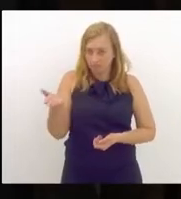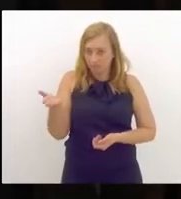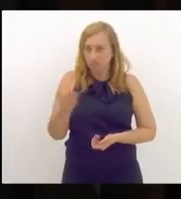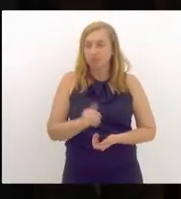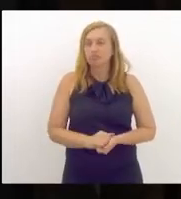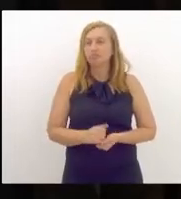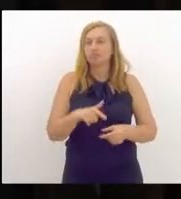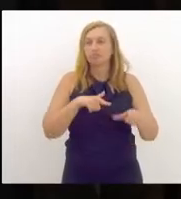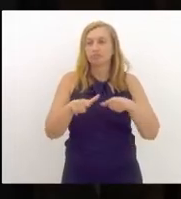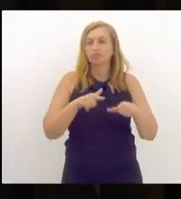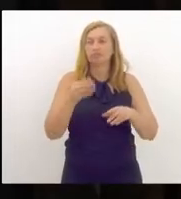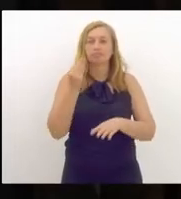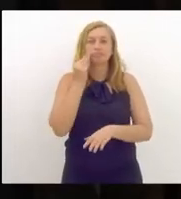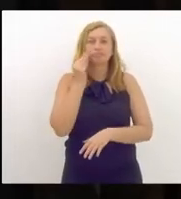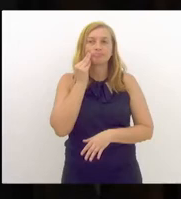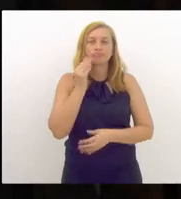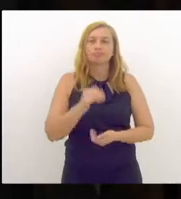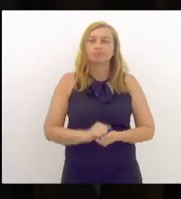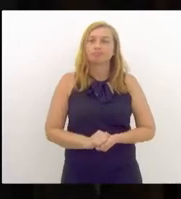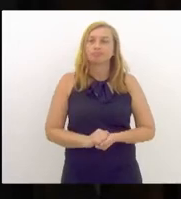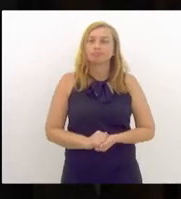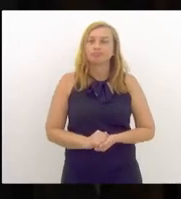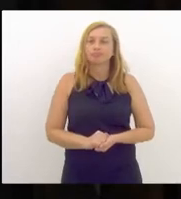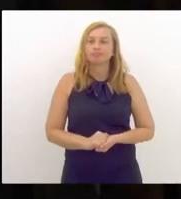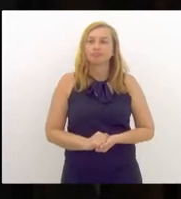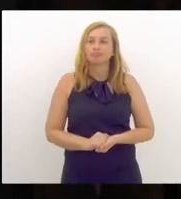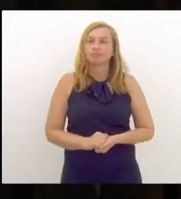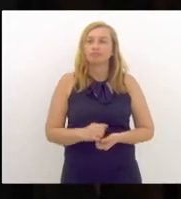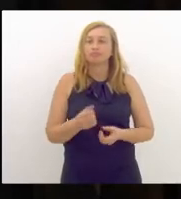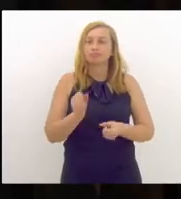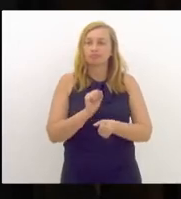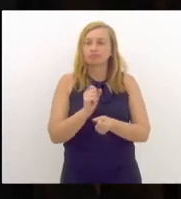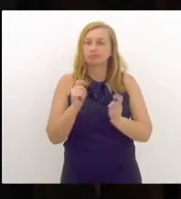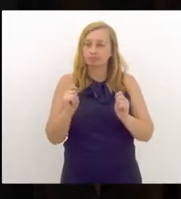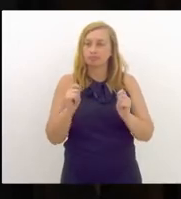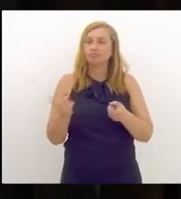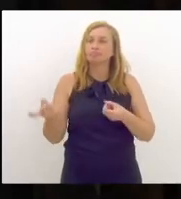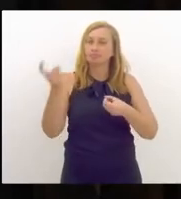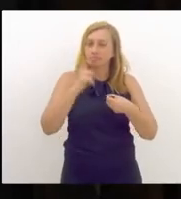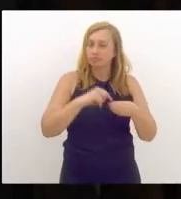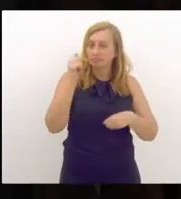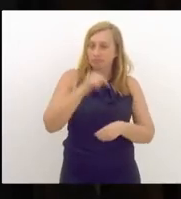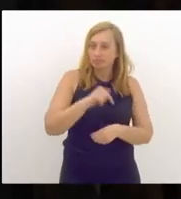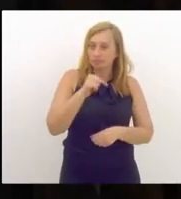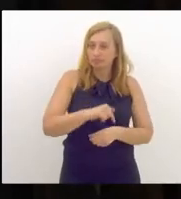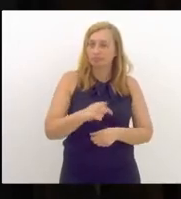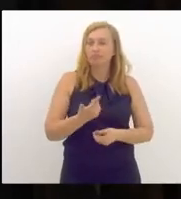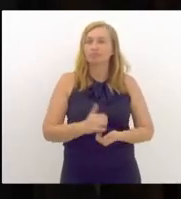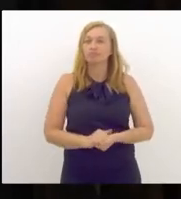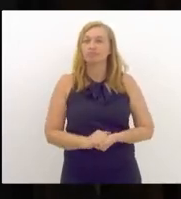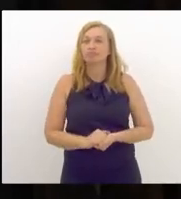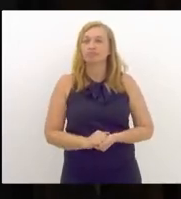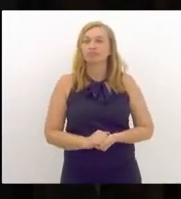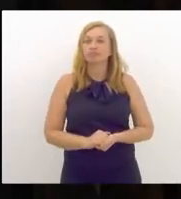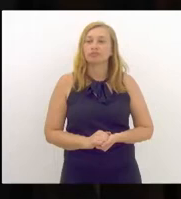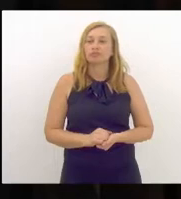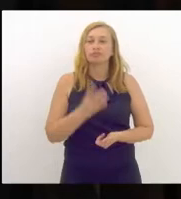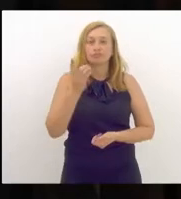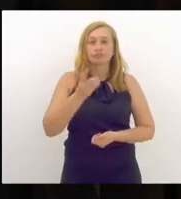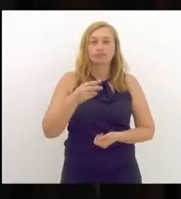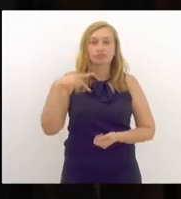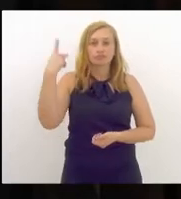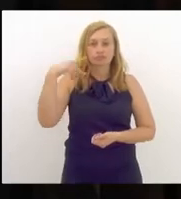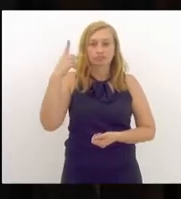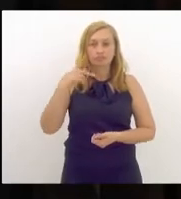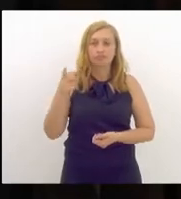no trabalho da Mônica absolutamente fundamental para ela que ela volte para cá espero que aquela tópica candidata a vereadora